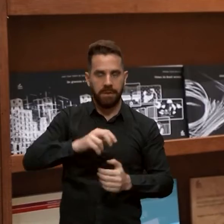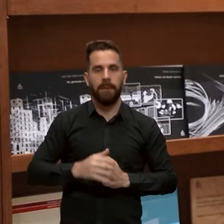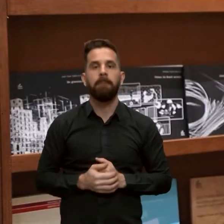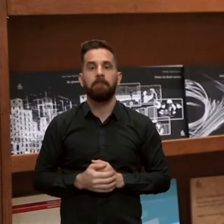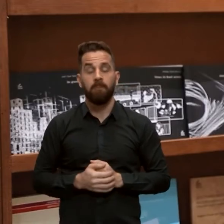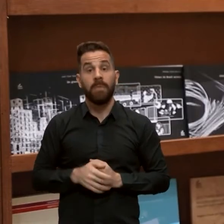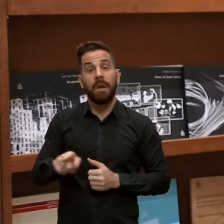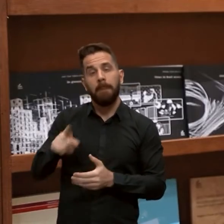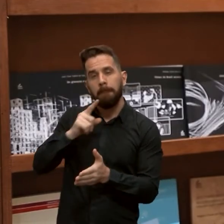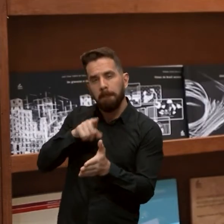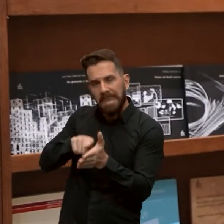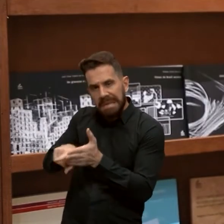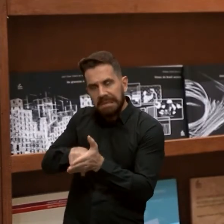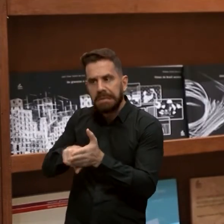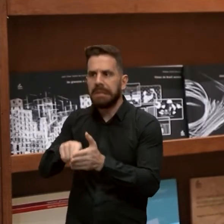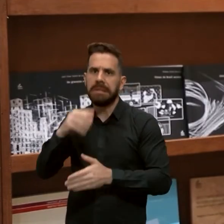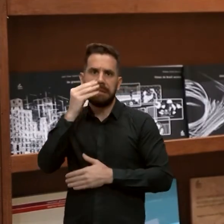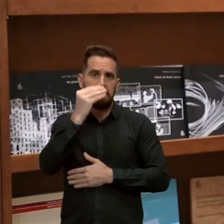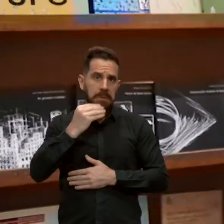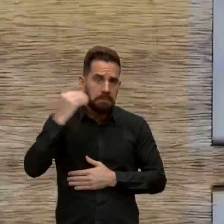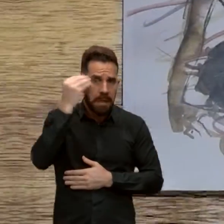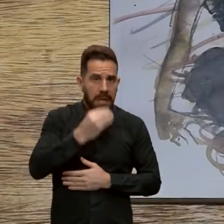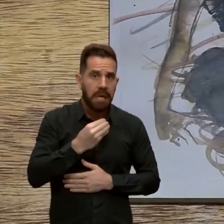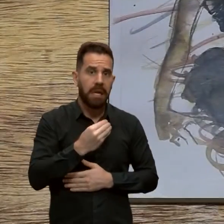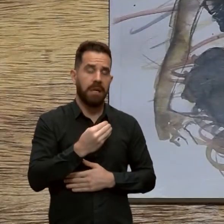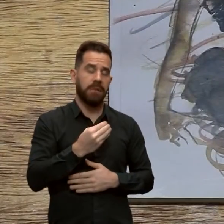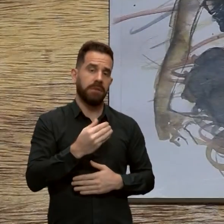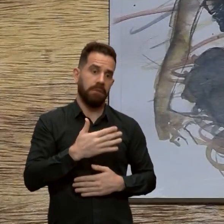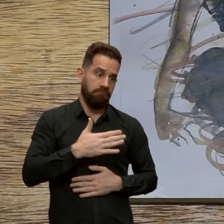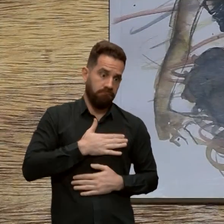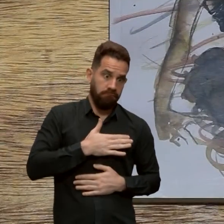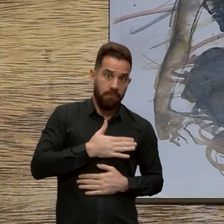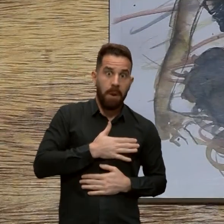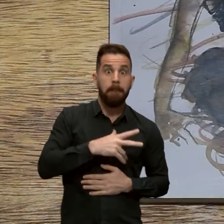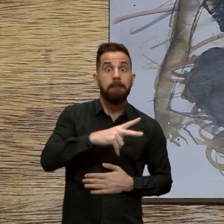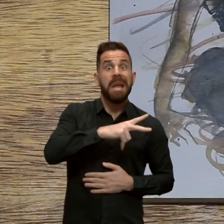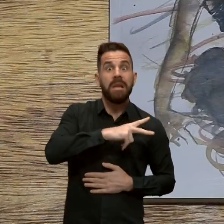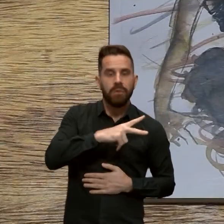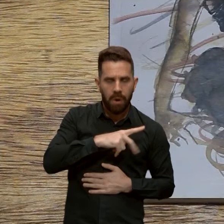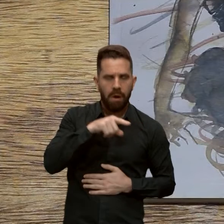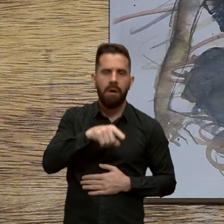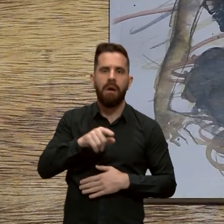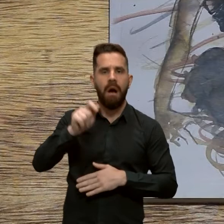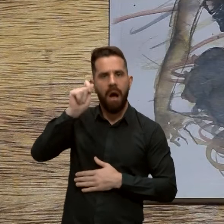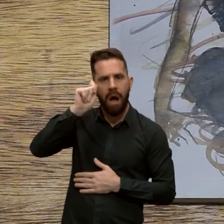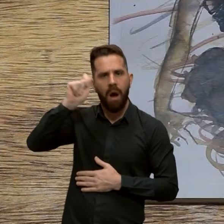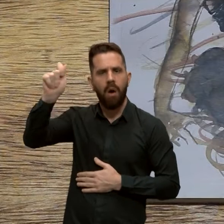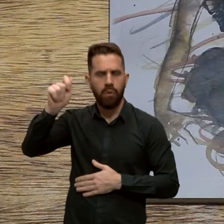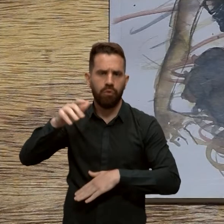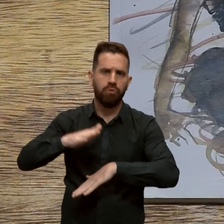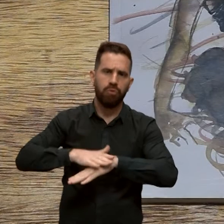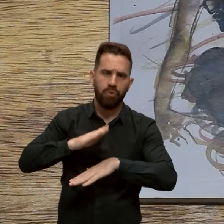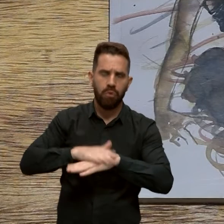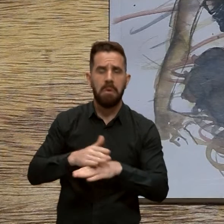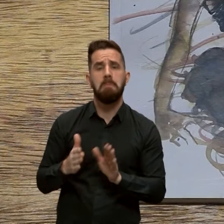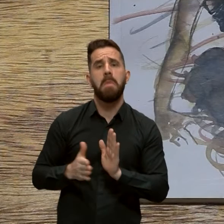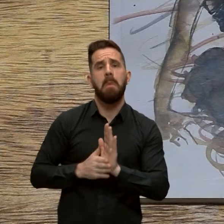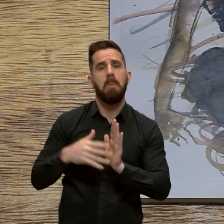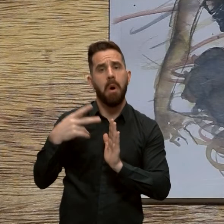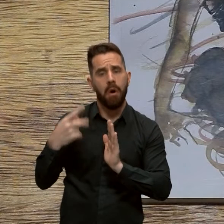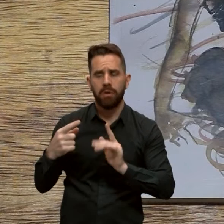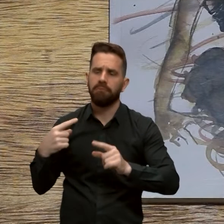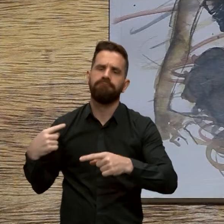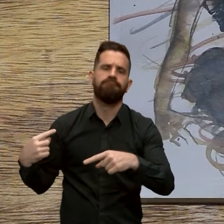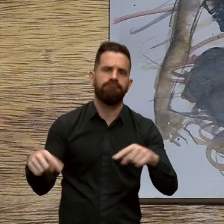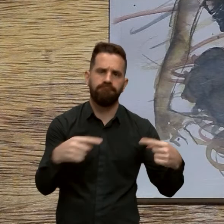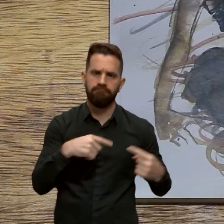acadêmica, experiência artística e história pessoal, a autora propõe uma discussão sobre uma corporeidade que é